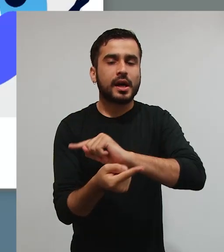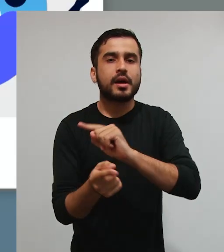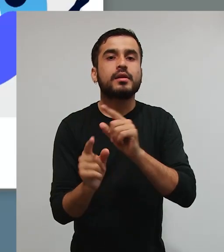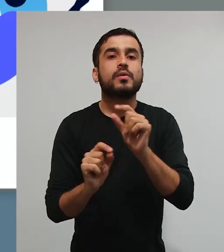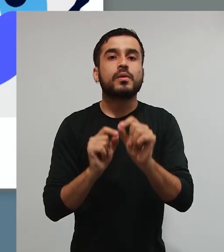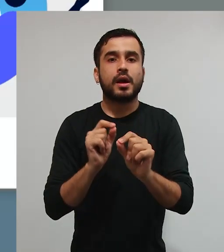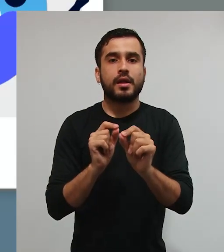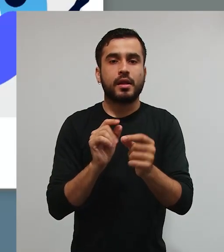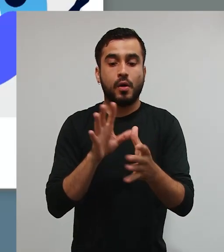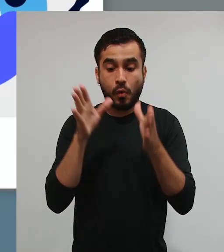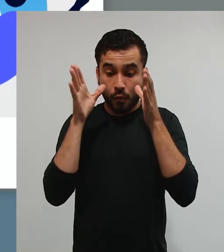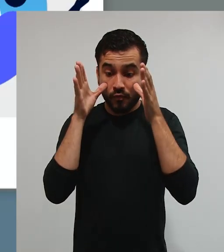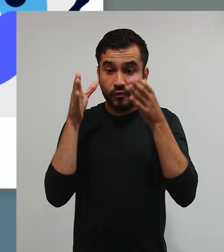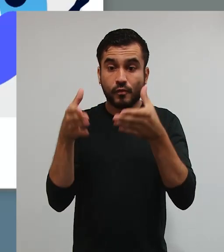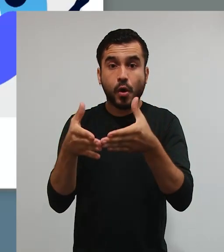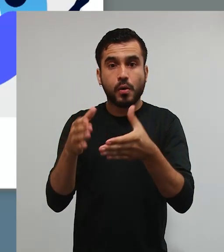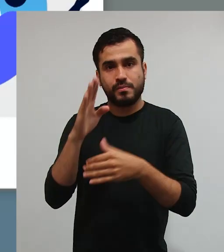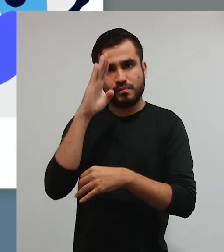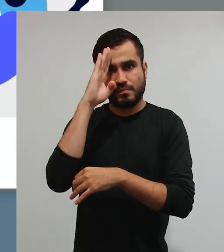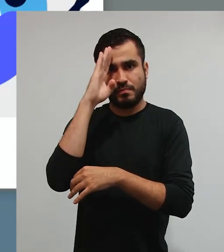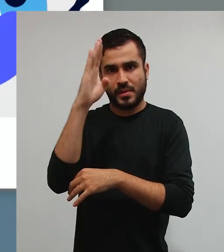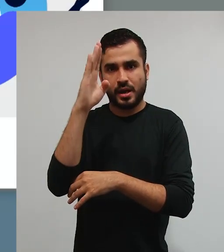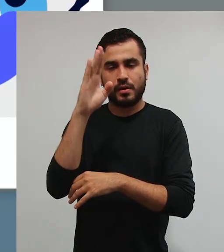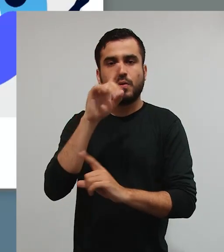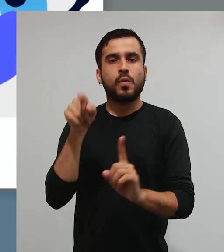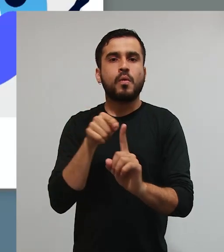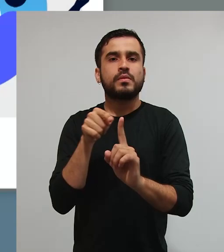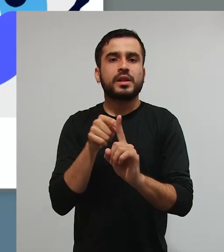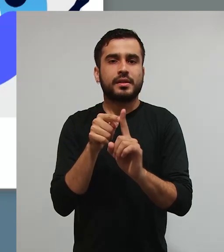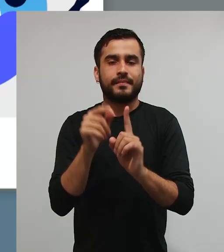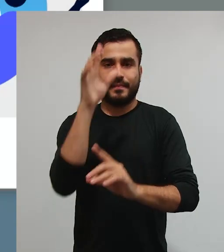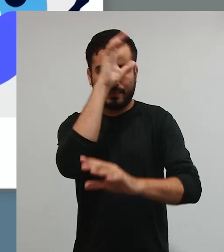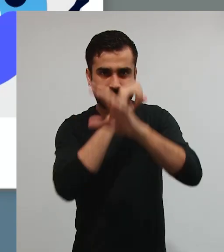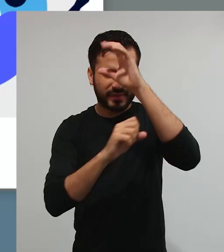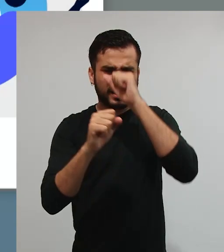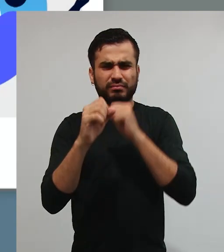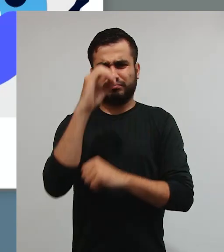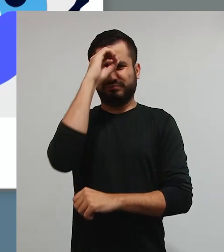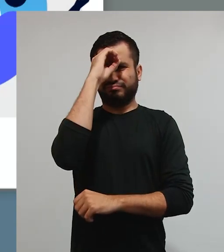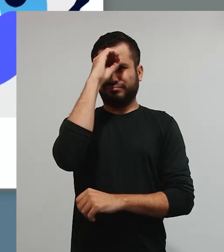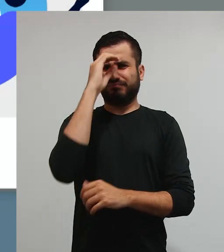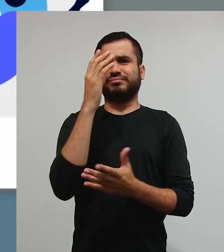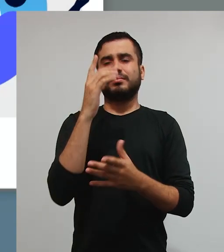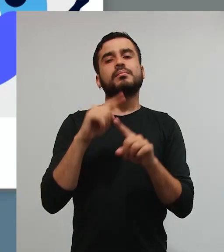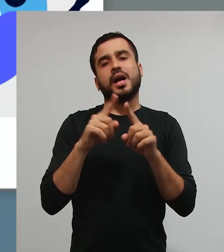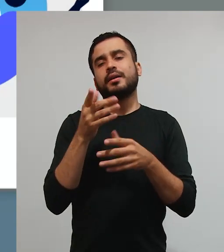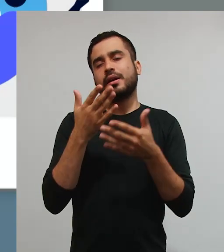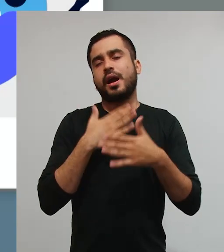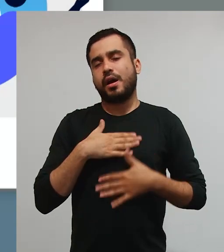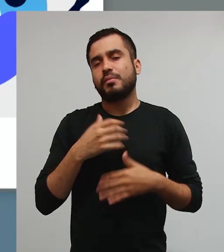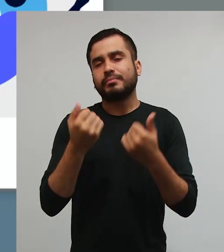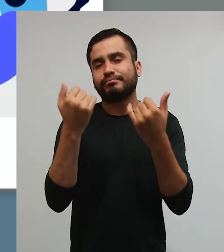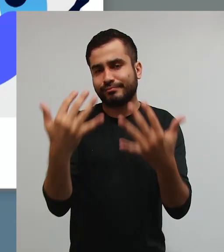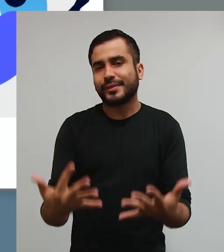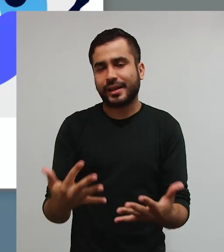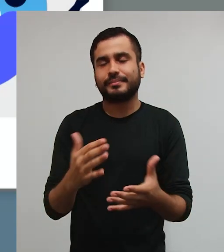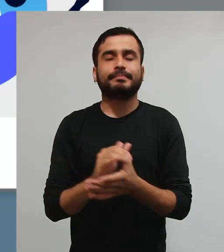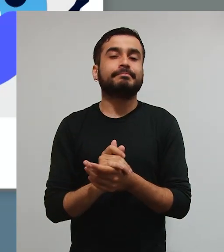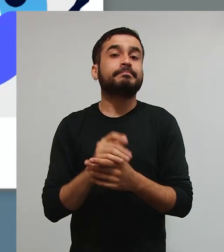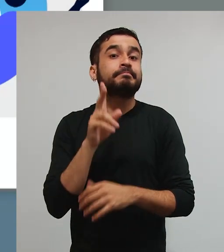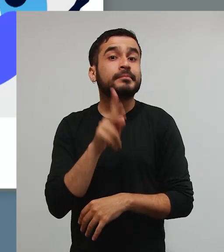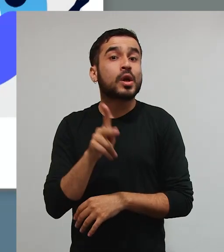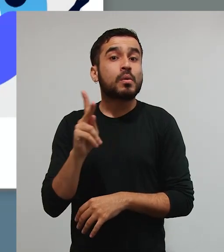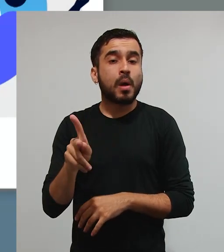dentro daquele foco prioritário no objetivo da aprendizagem. Continuei não entendendo nada. Vamos seguir que a gente chega lá. Então, o professor